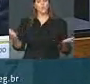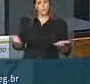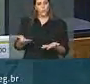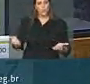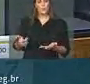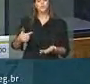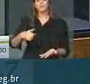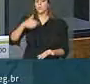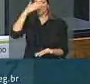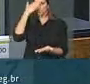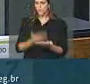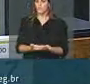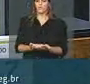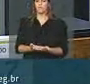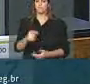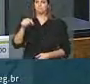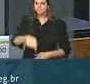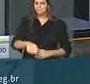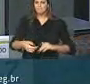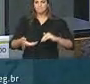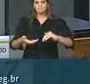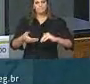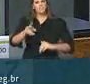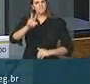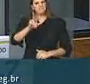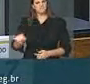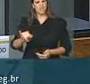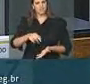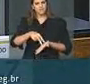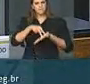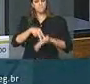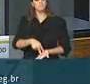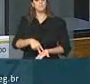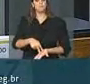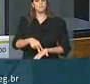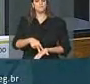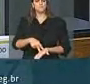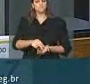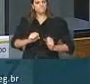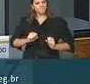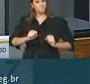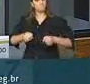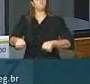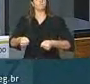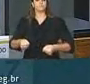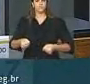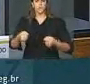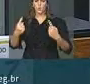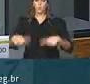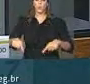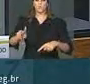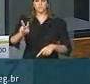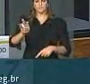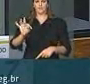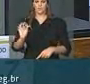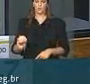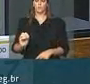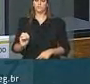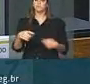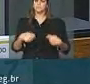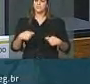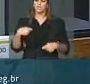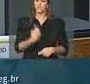hoje esse Congresso vai reafirmar a sua soberania e independência e votar a favor do